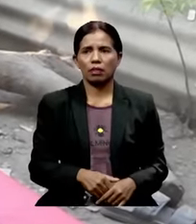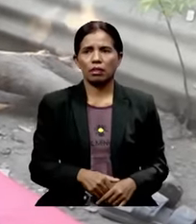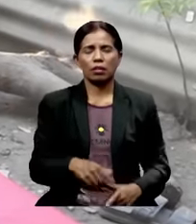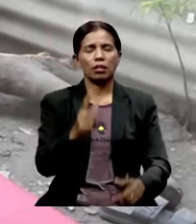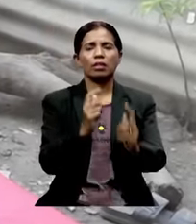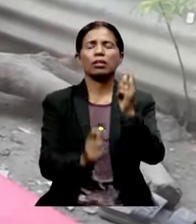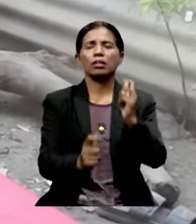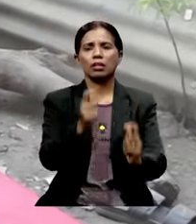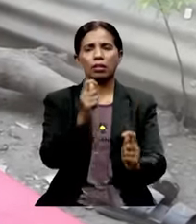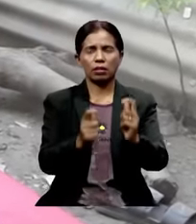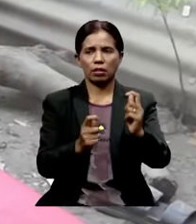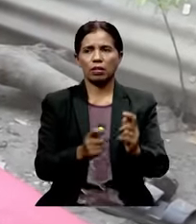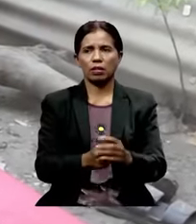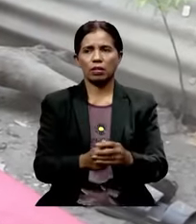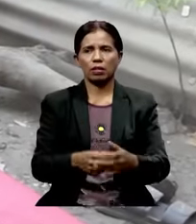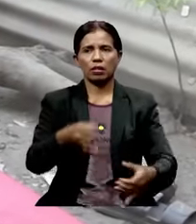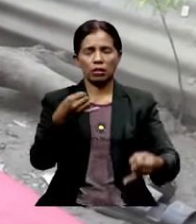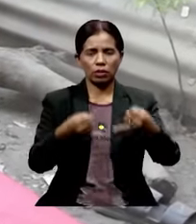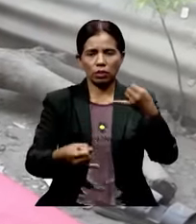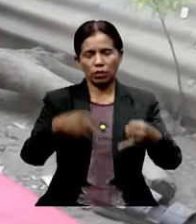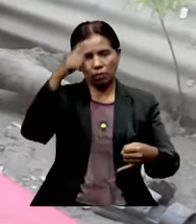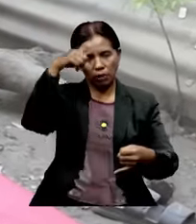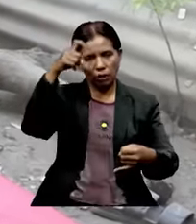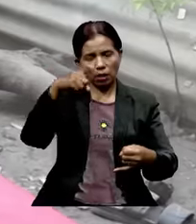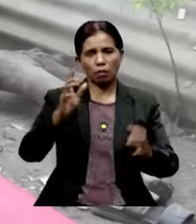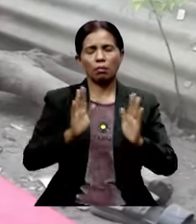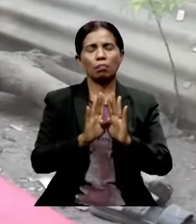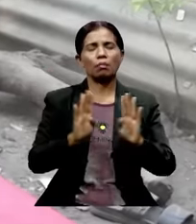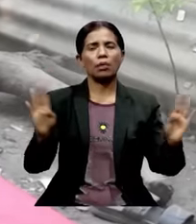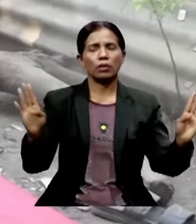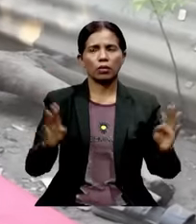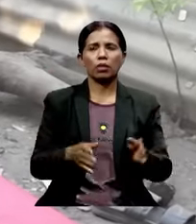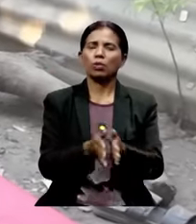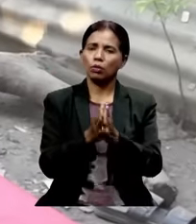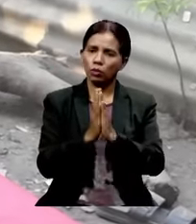tribunal, juiz mantendo a guarda, curso cada,